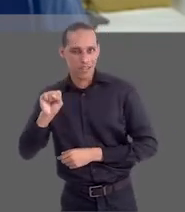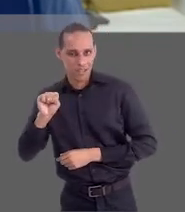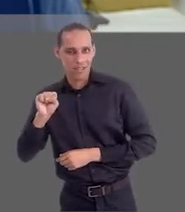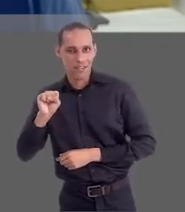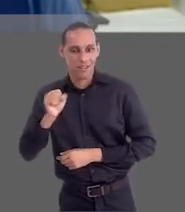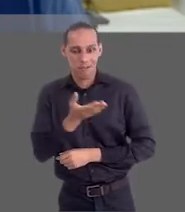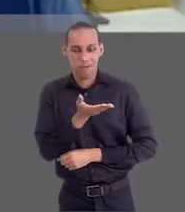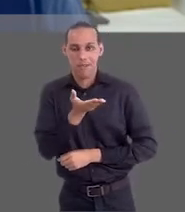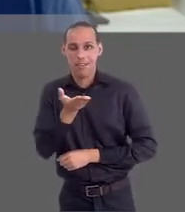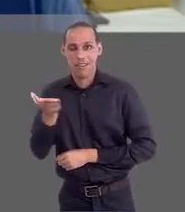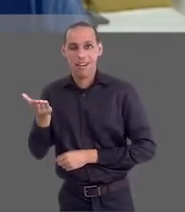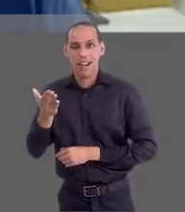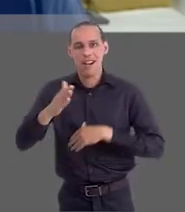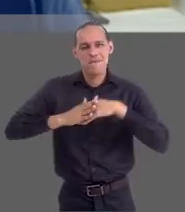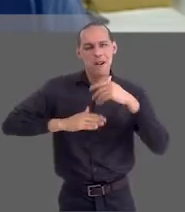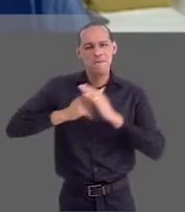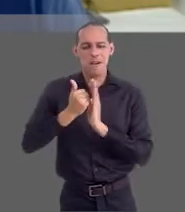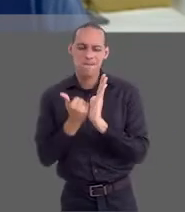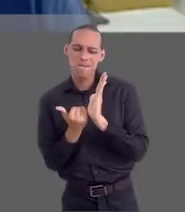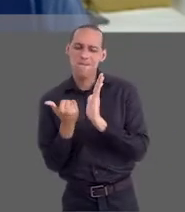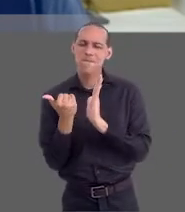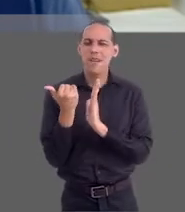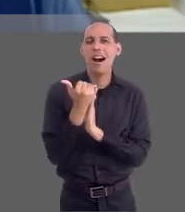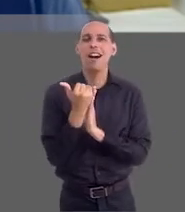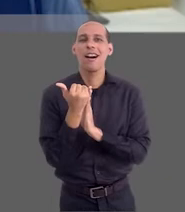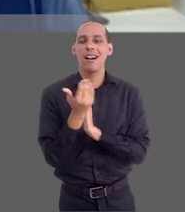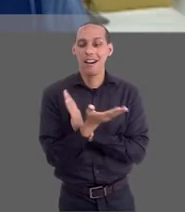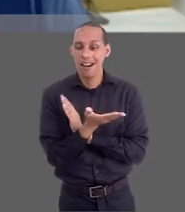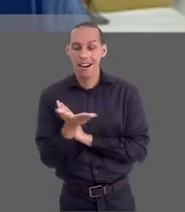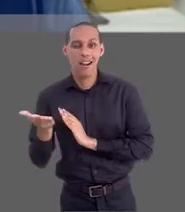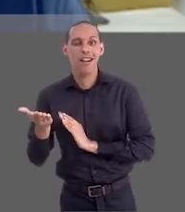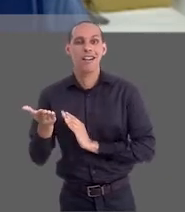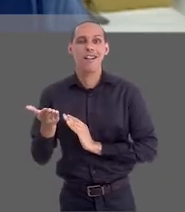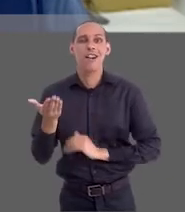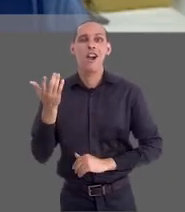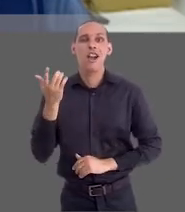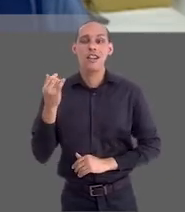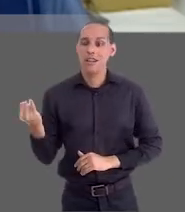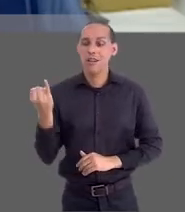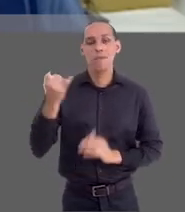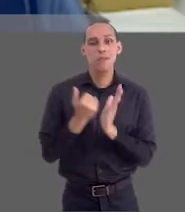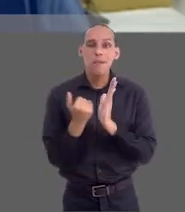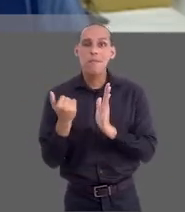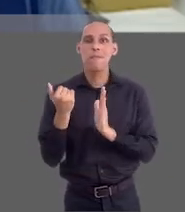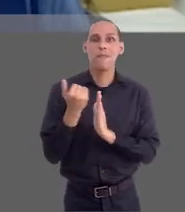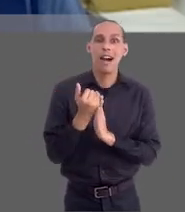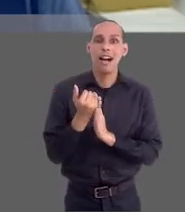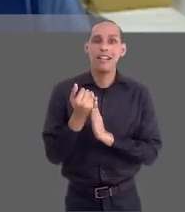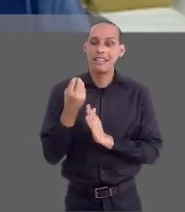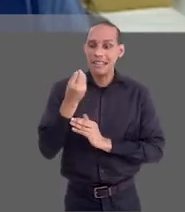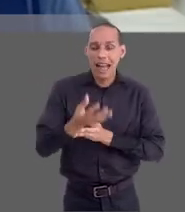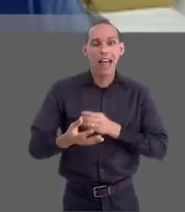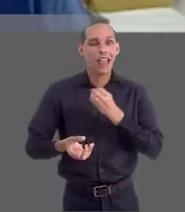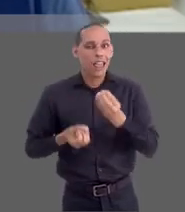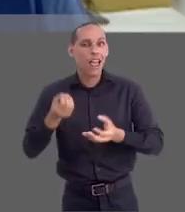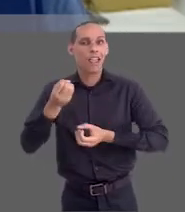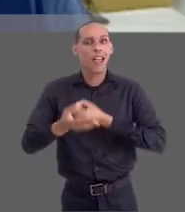Os ADs. Então, a ideia é de qualificá-los cada vez mais, dar a eles mais